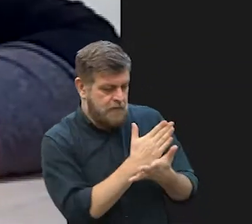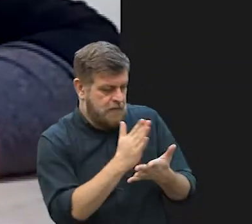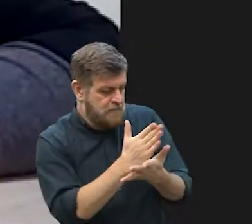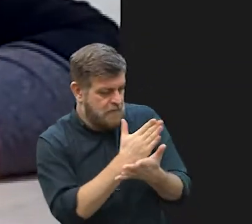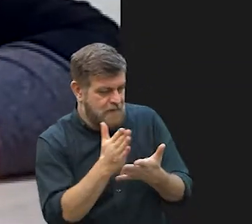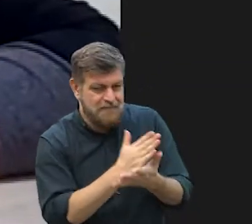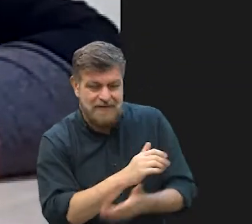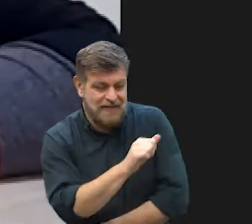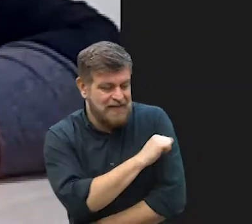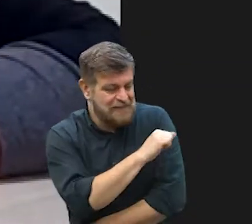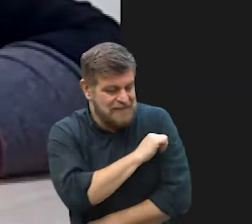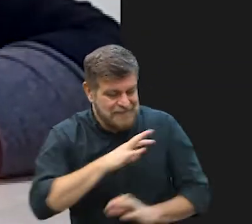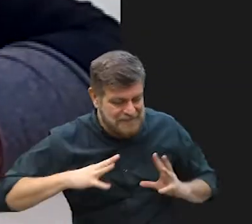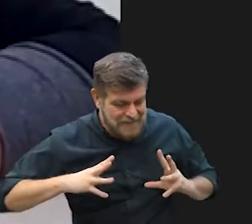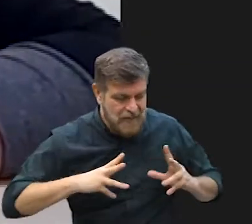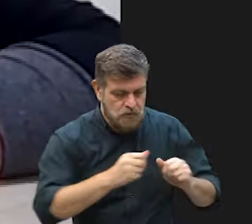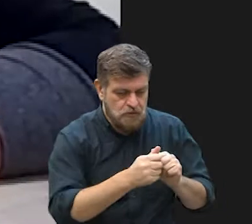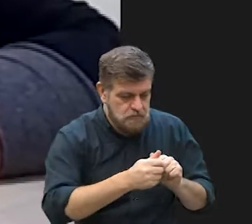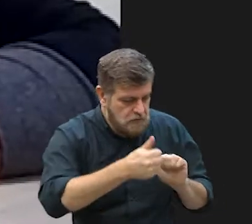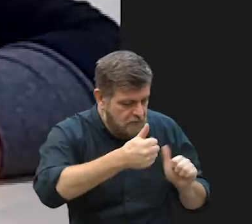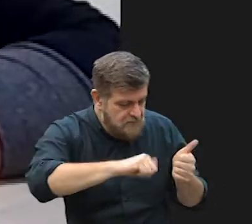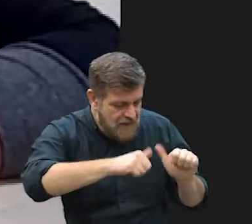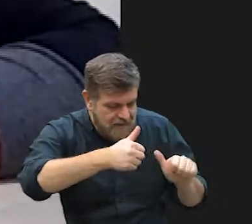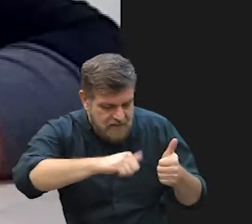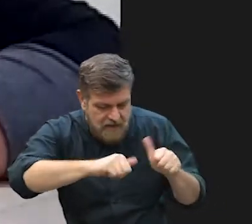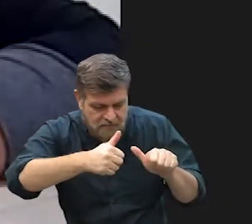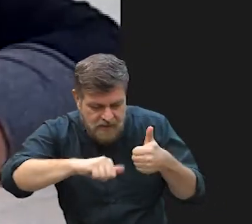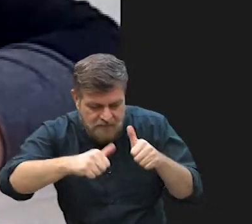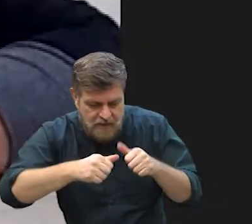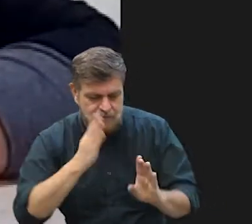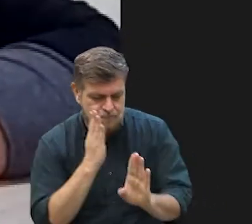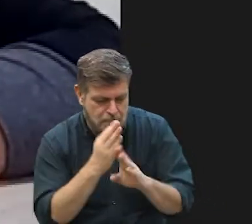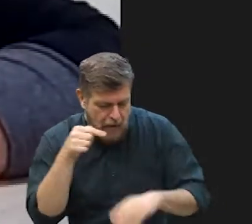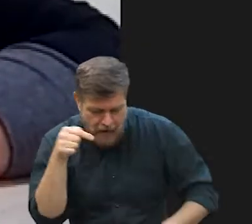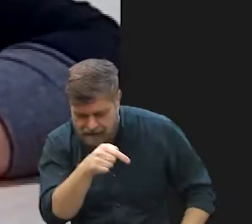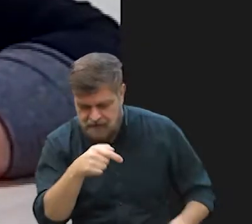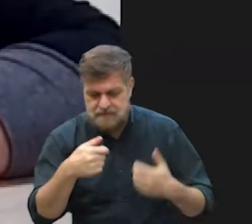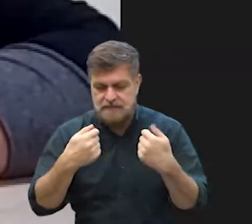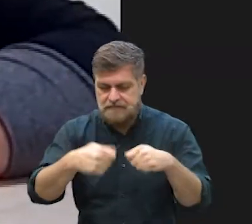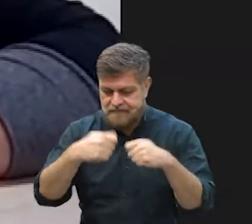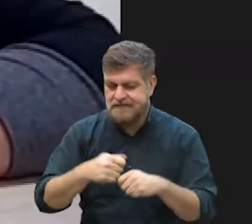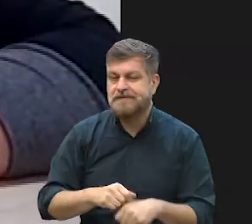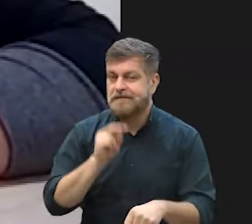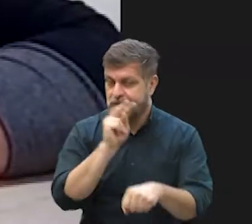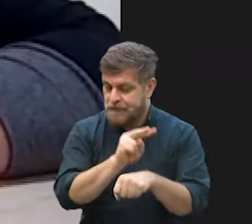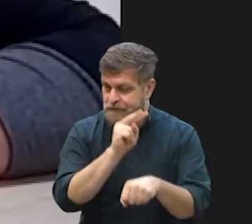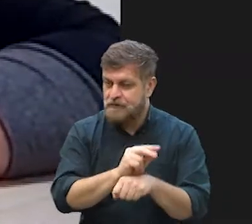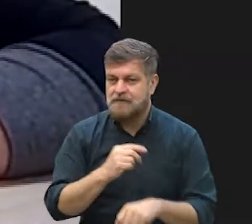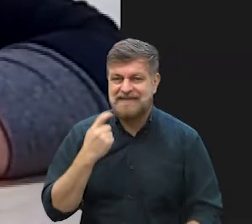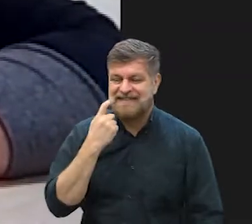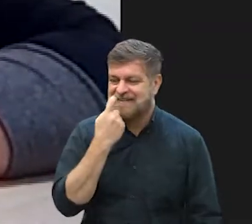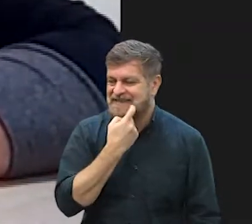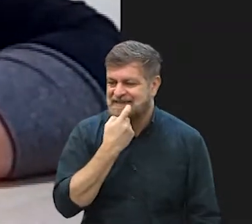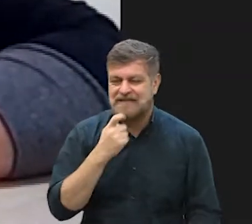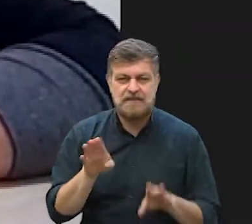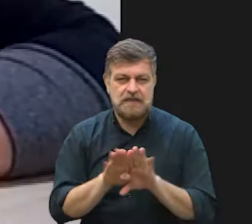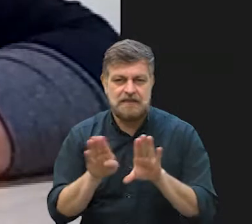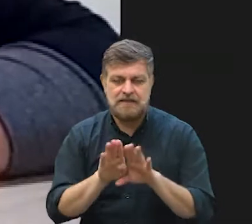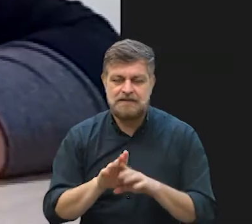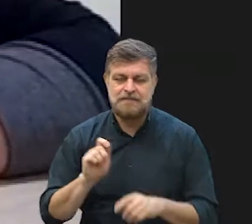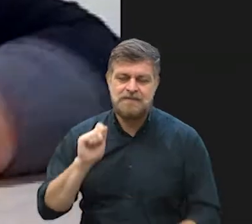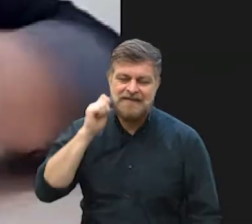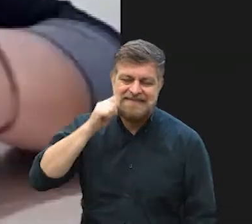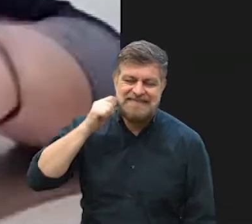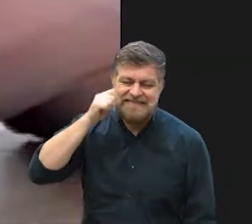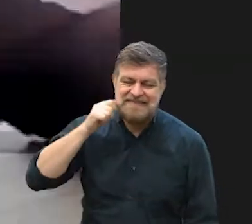em todas as crianças, e aí ele faz um levantamento, olha, essa precisa de tratamento, precisa fazer um canal, uma obturação,